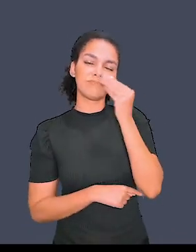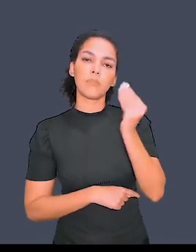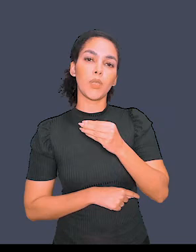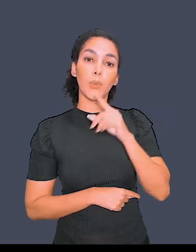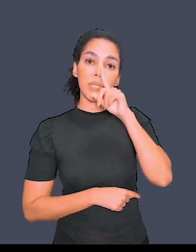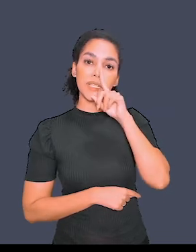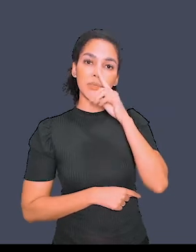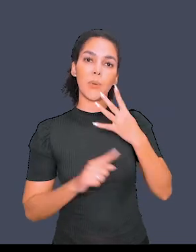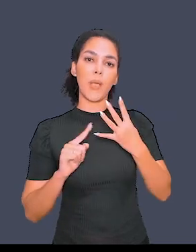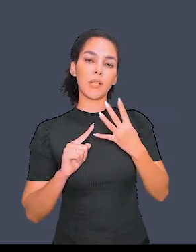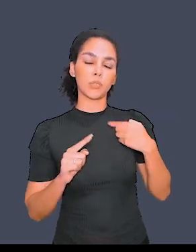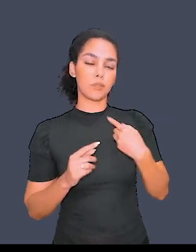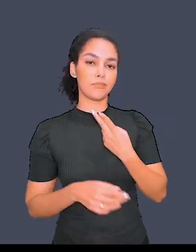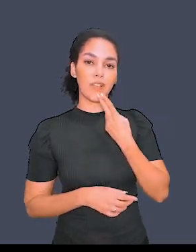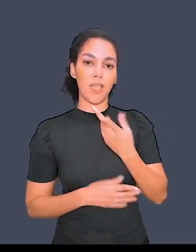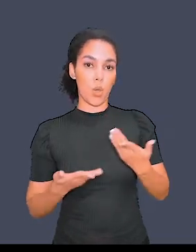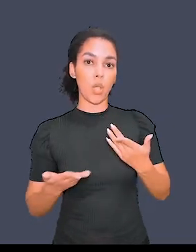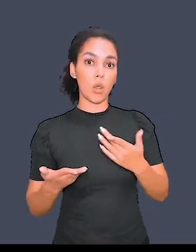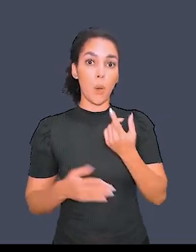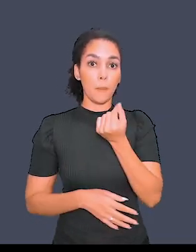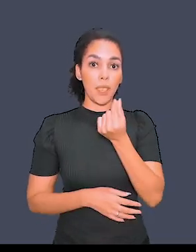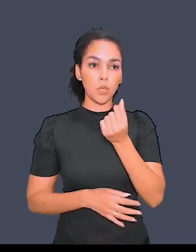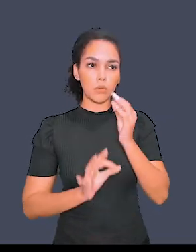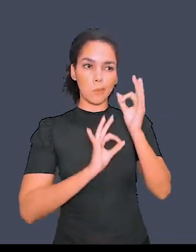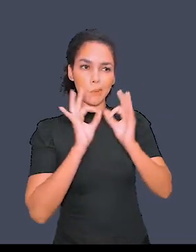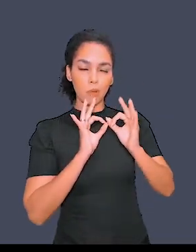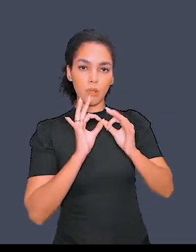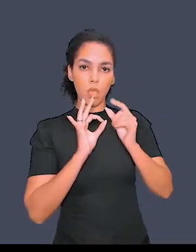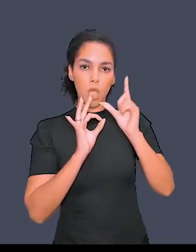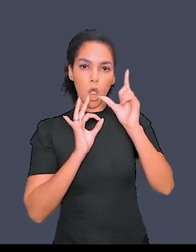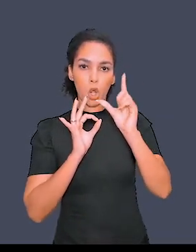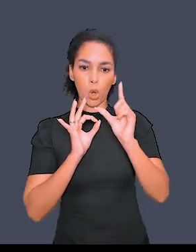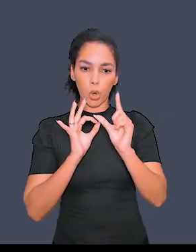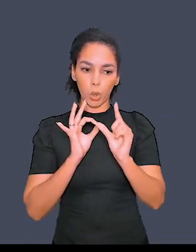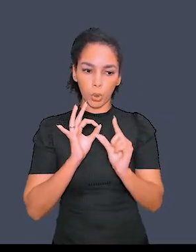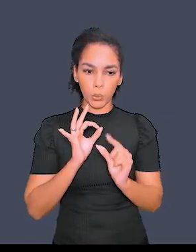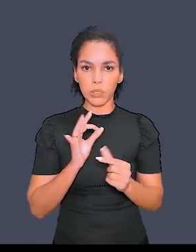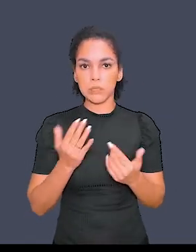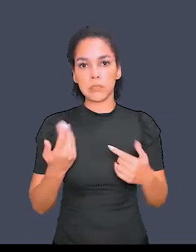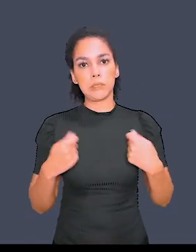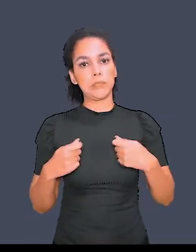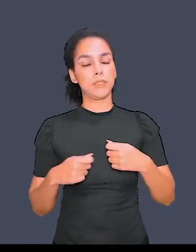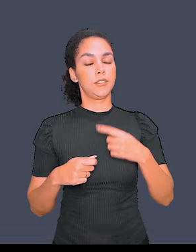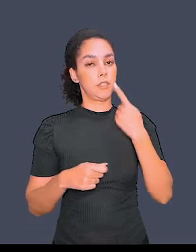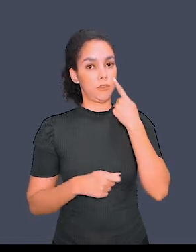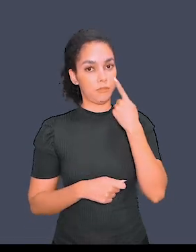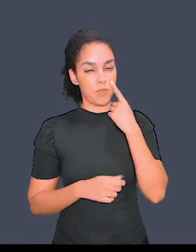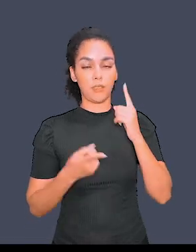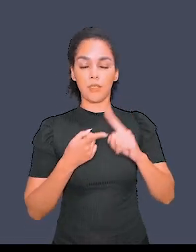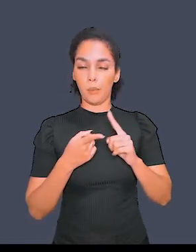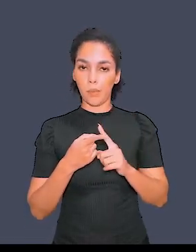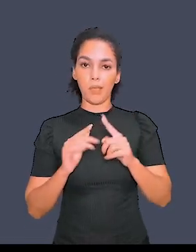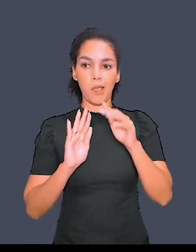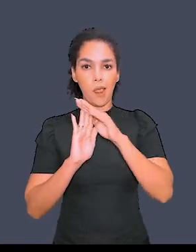esse quarto risco que eu trouxe aqui para vocês, de o preço das milhas que você se planejou cair muito, tá? Então, você tem que colocar isso, mais uma vez, naquela